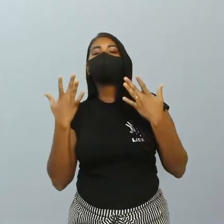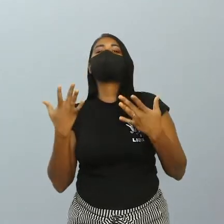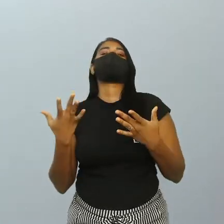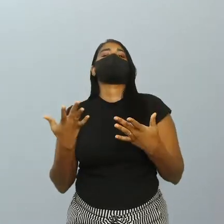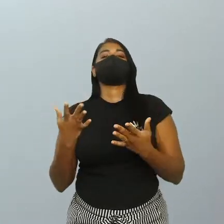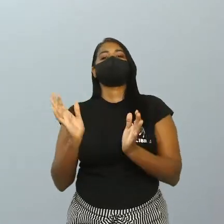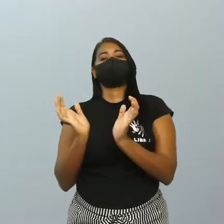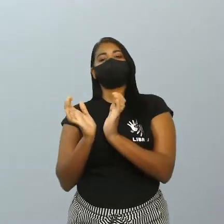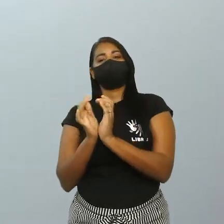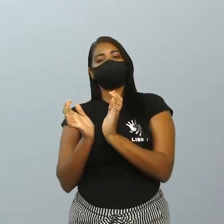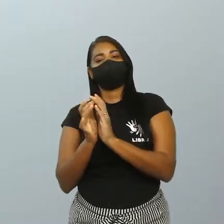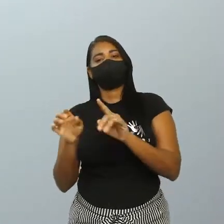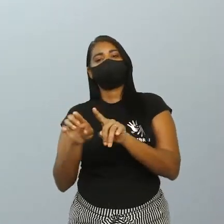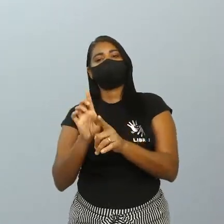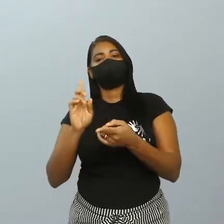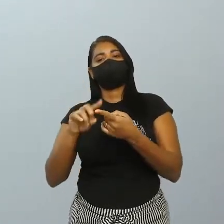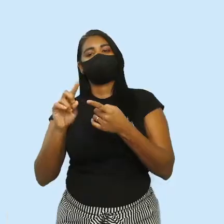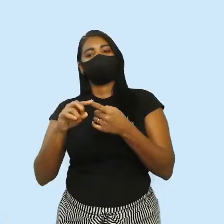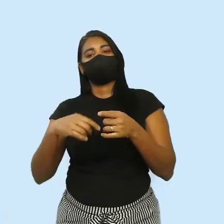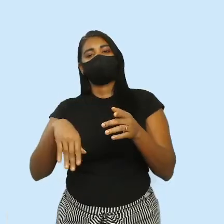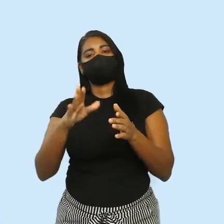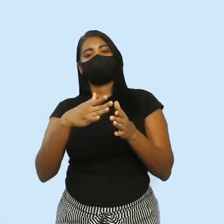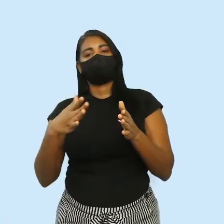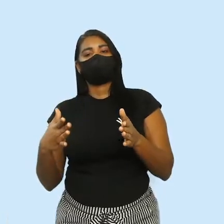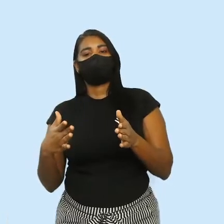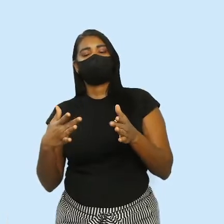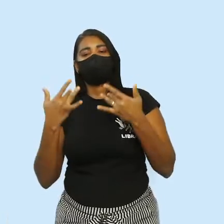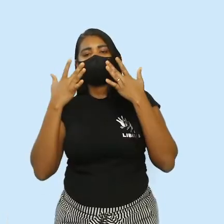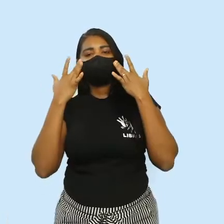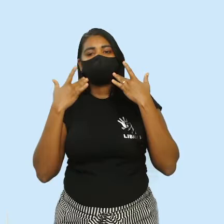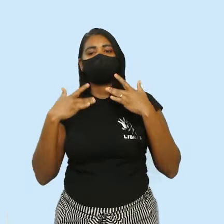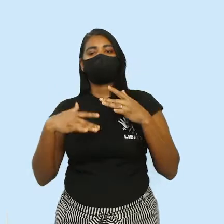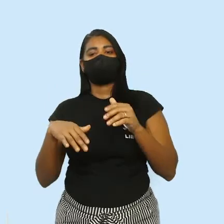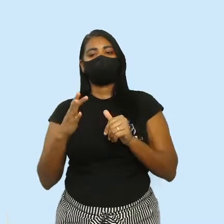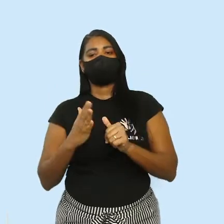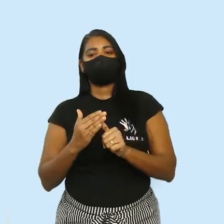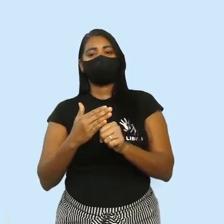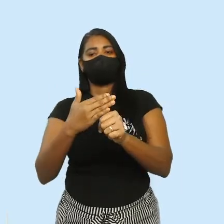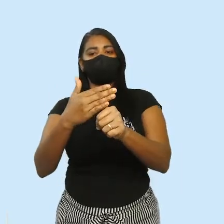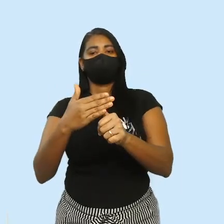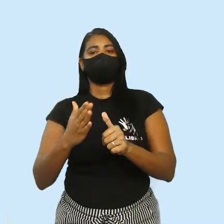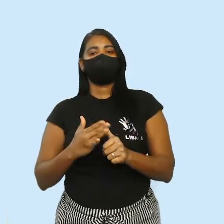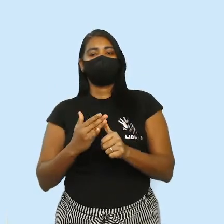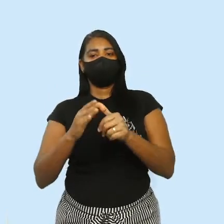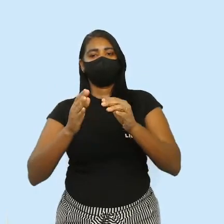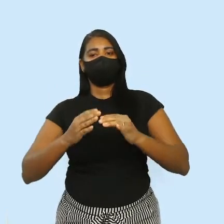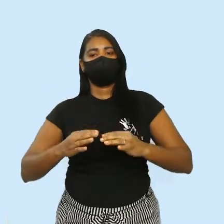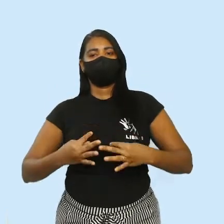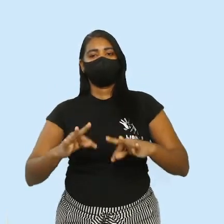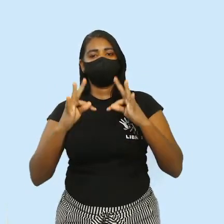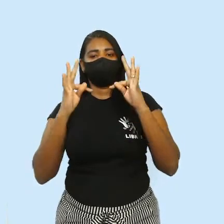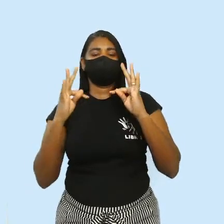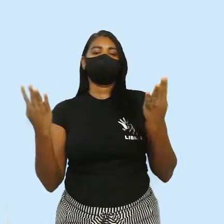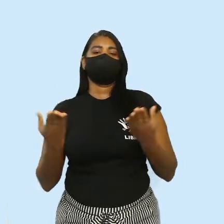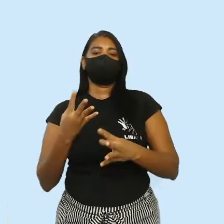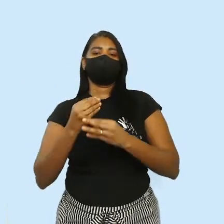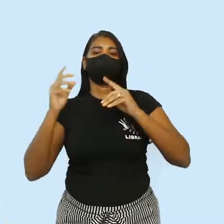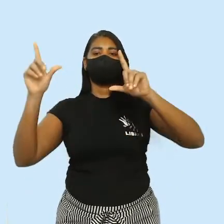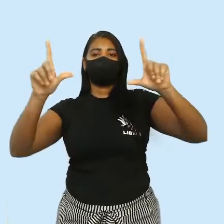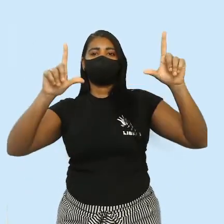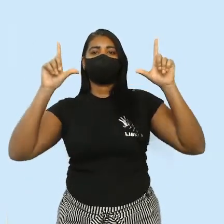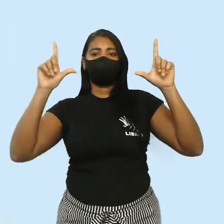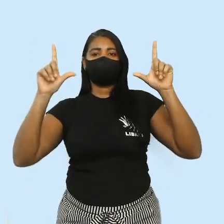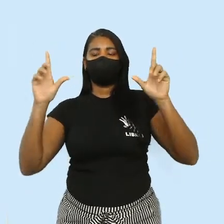teatro pernambucano e esse processo cênico digital. Tá? Então peço aí, a Aninha está me ajudando hoje a passar os slides, tá?